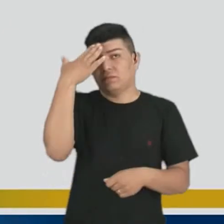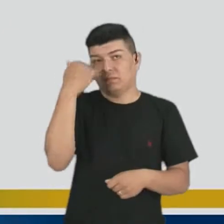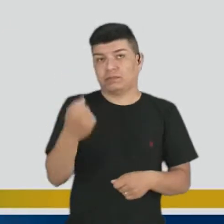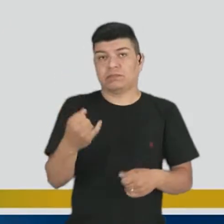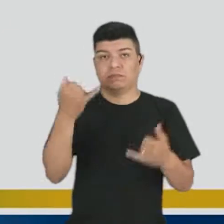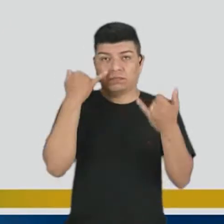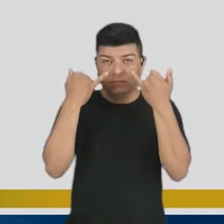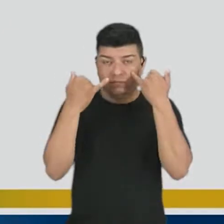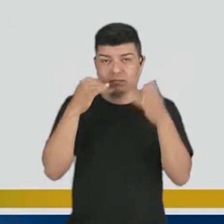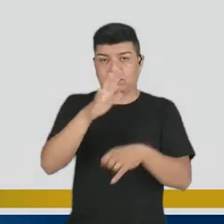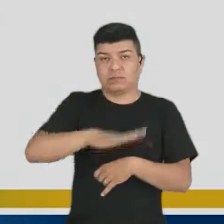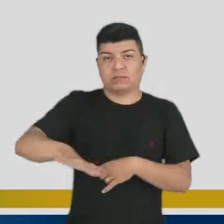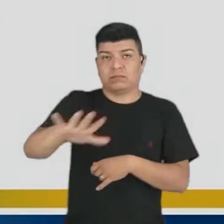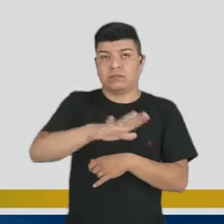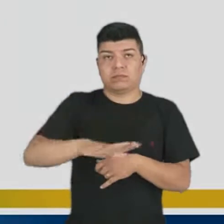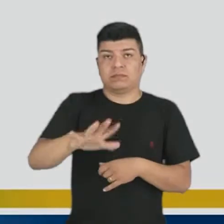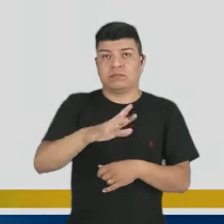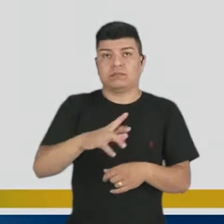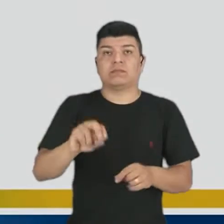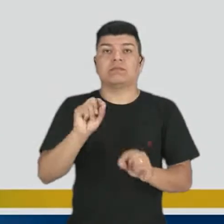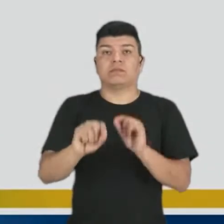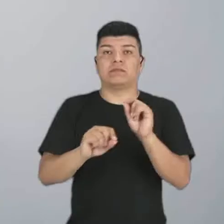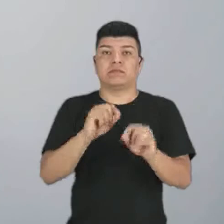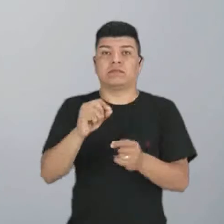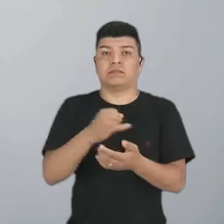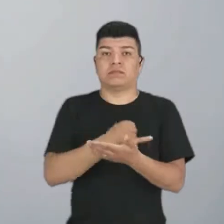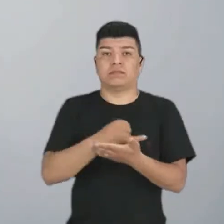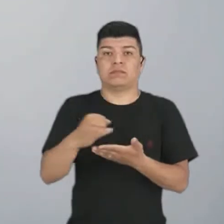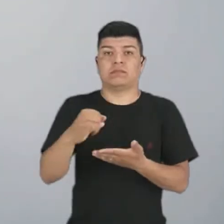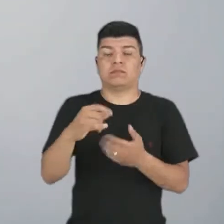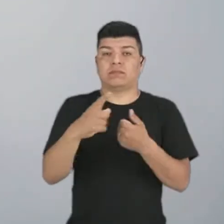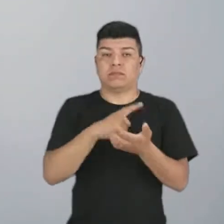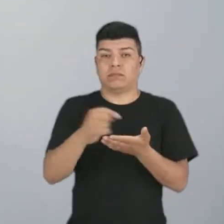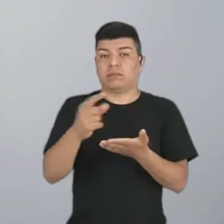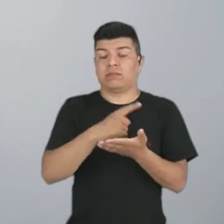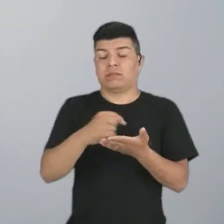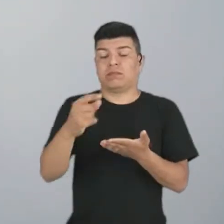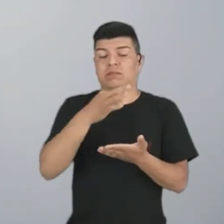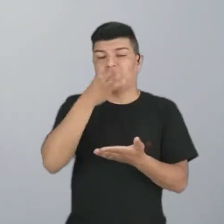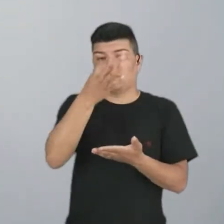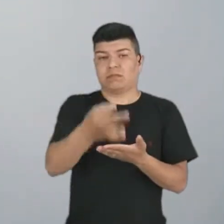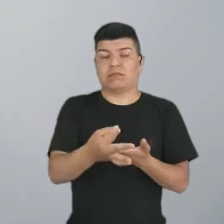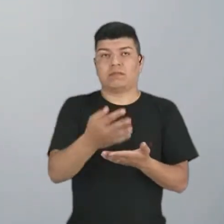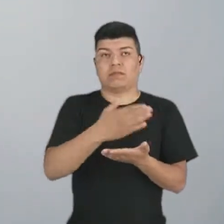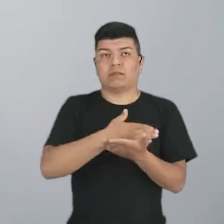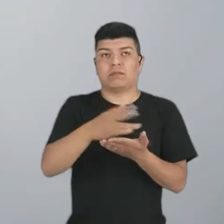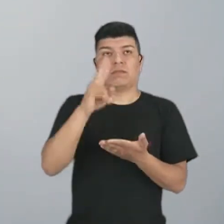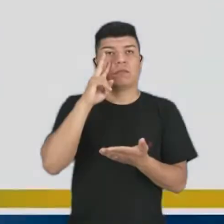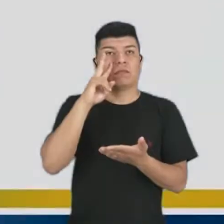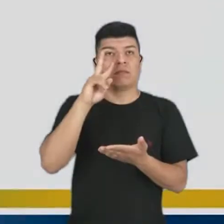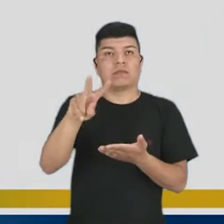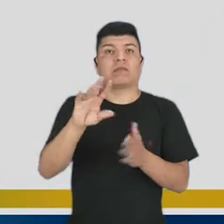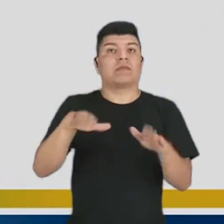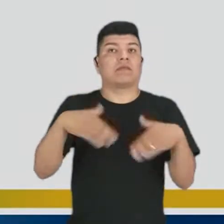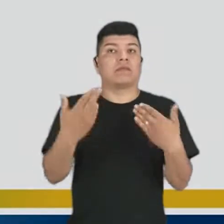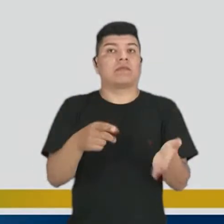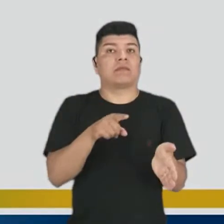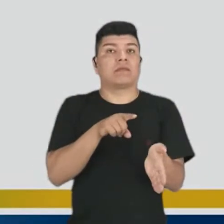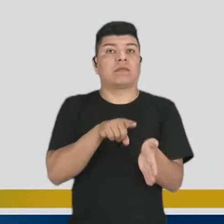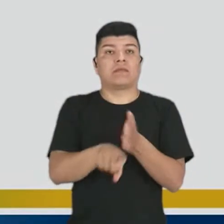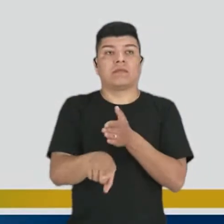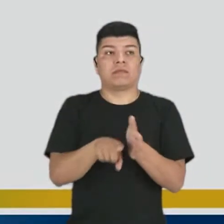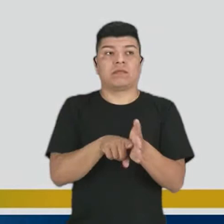dessas informações gerais a respeito do artigo de opinião, porque a partir de agora a gente começa a ver aí quais são as questões que